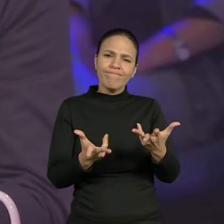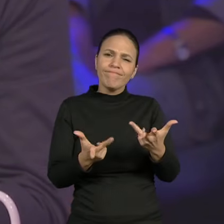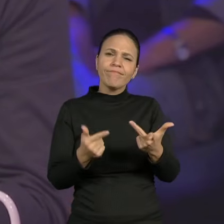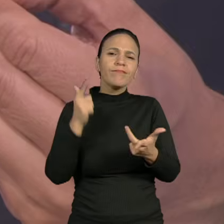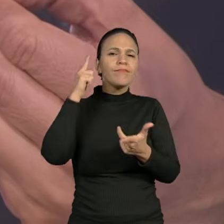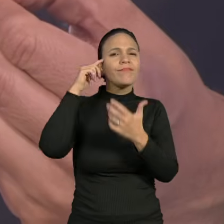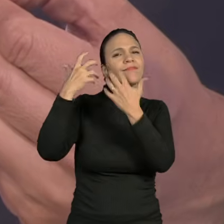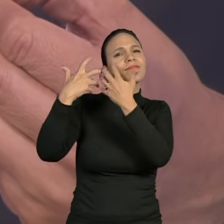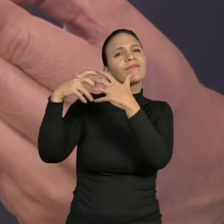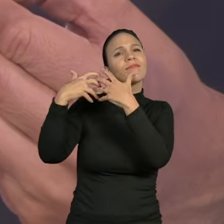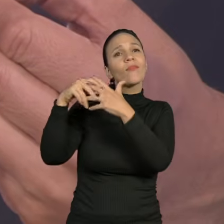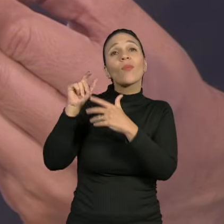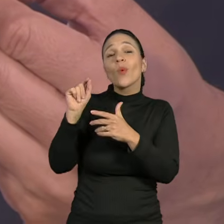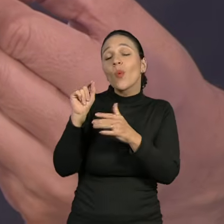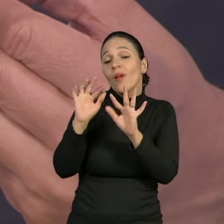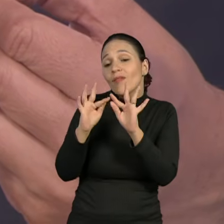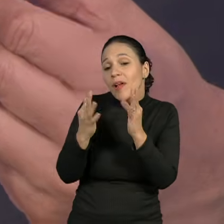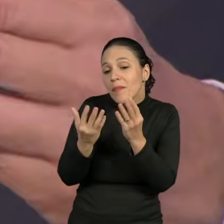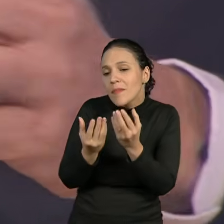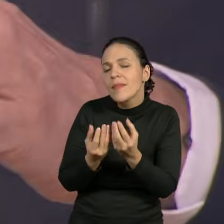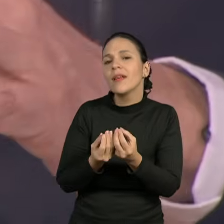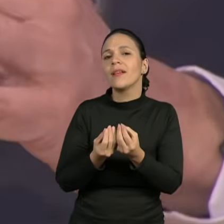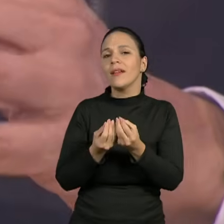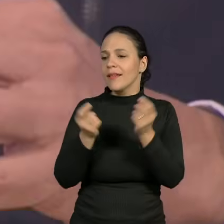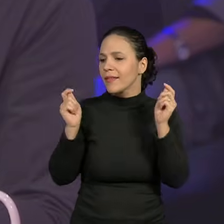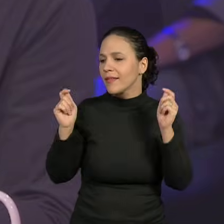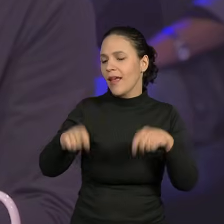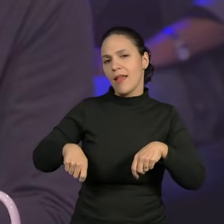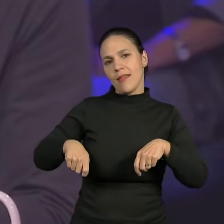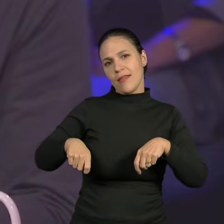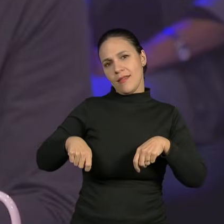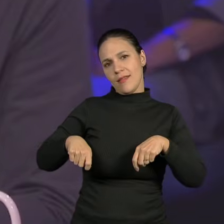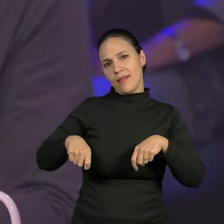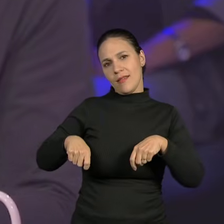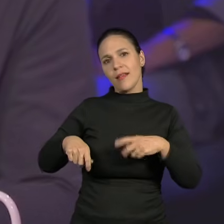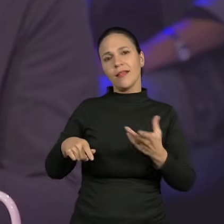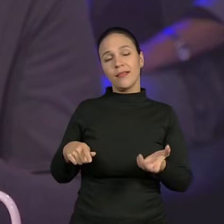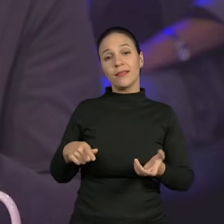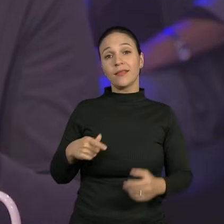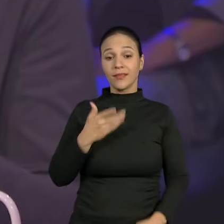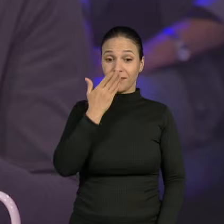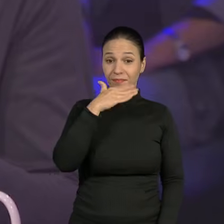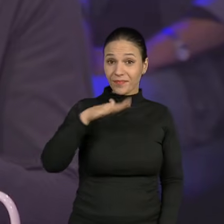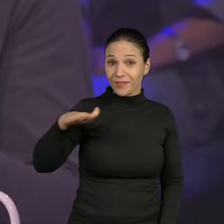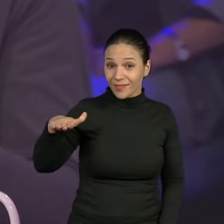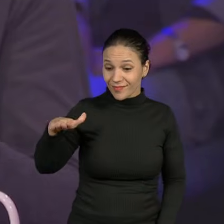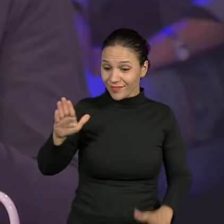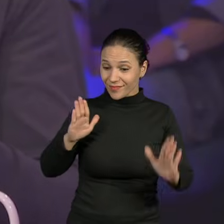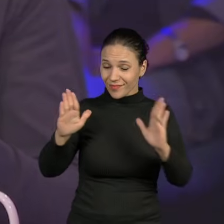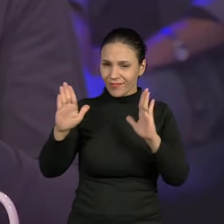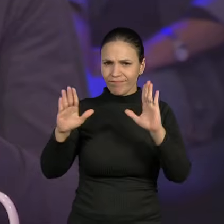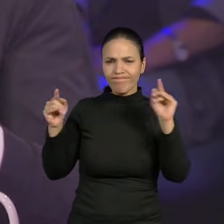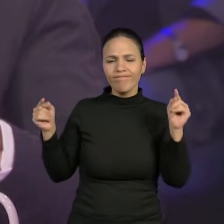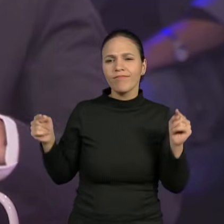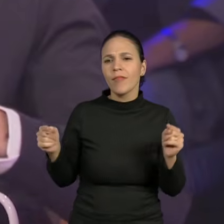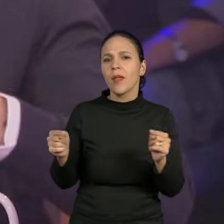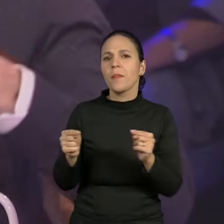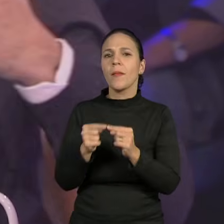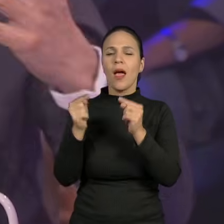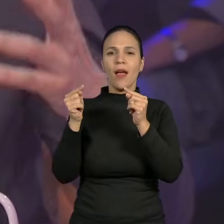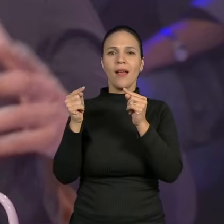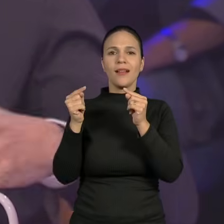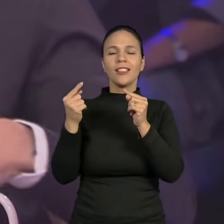do que uma família pode fazer, né? As infâncias são momentos propícios para gerar em